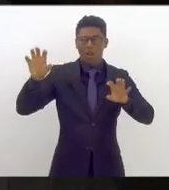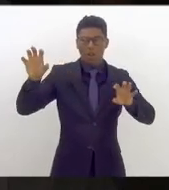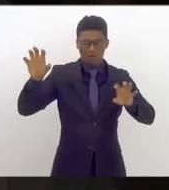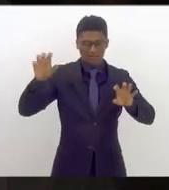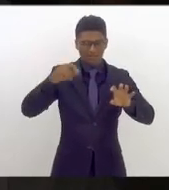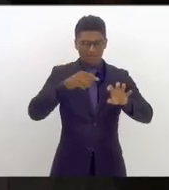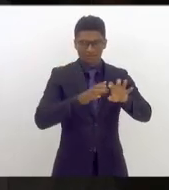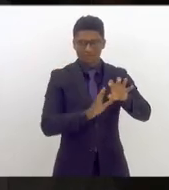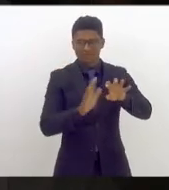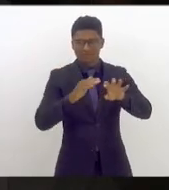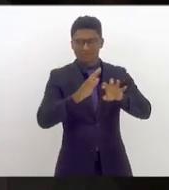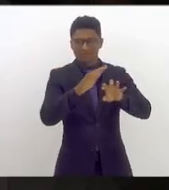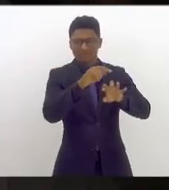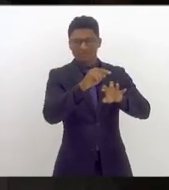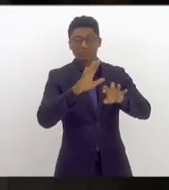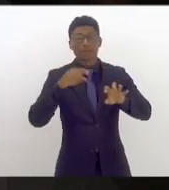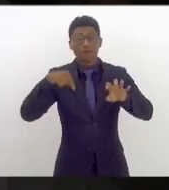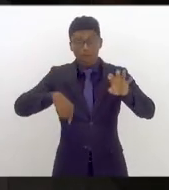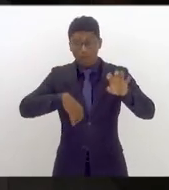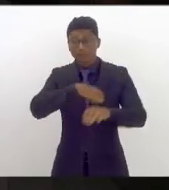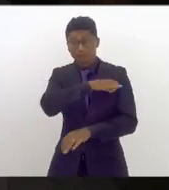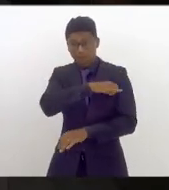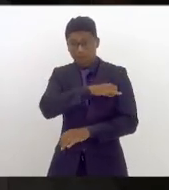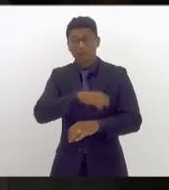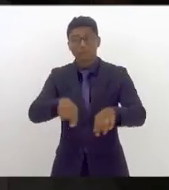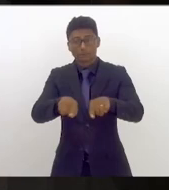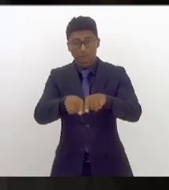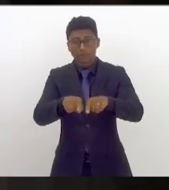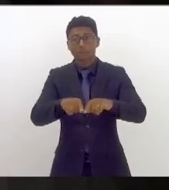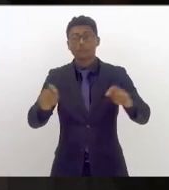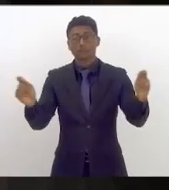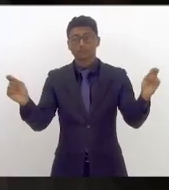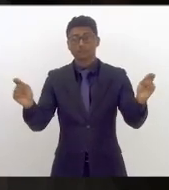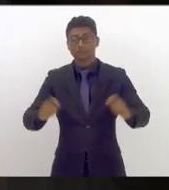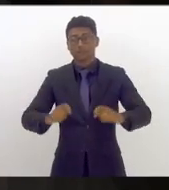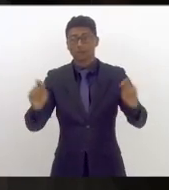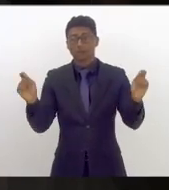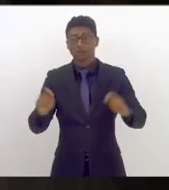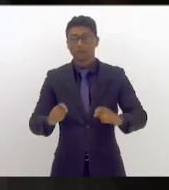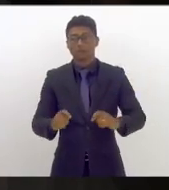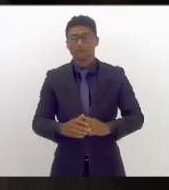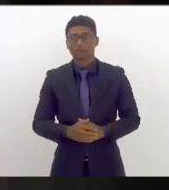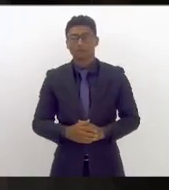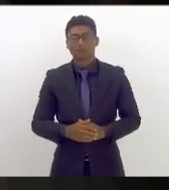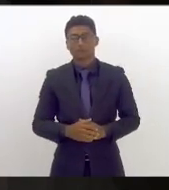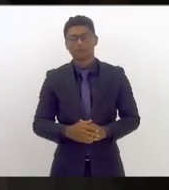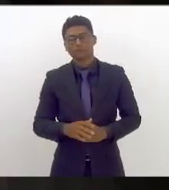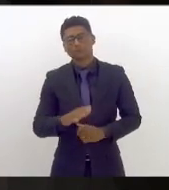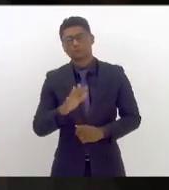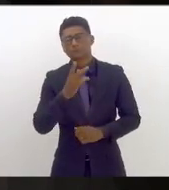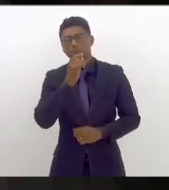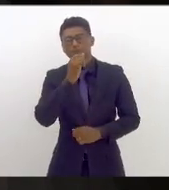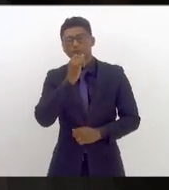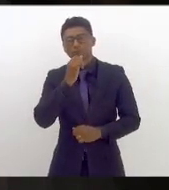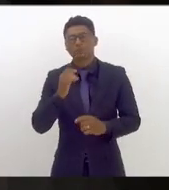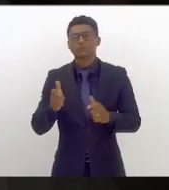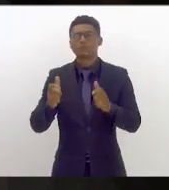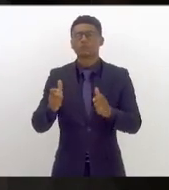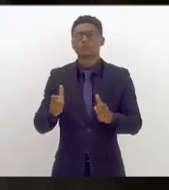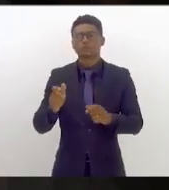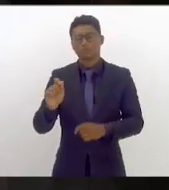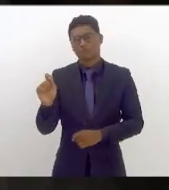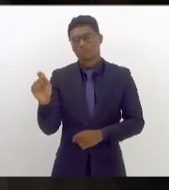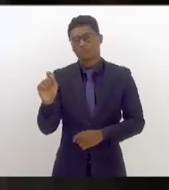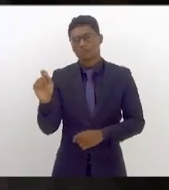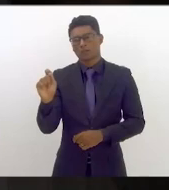tem potencial, na região da divisa ali de Araruama